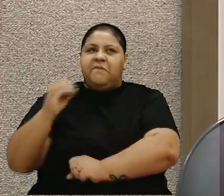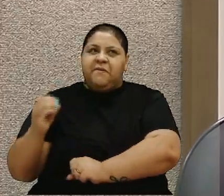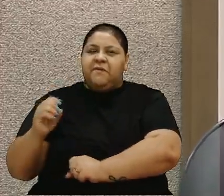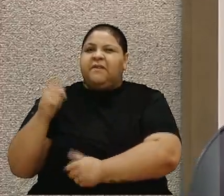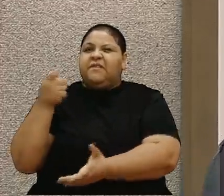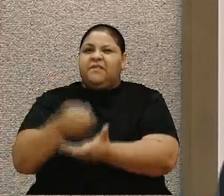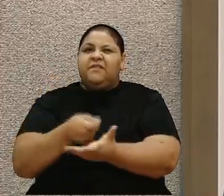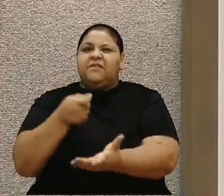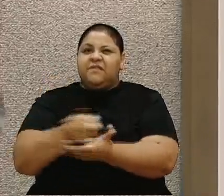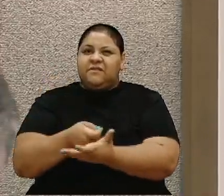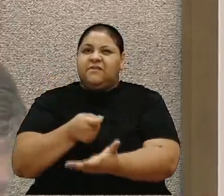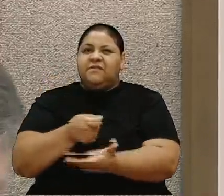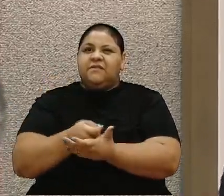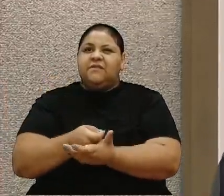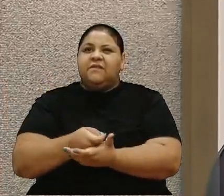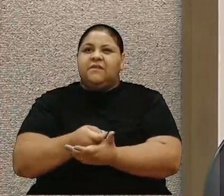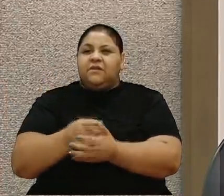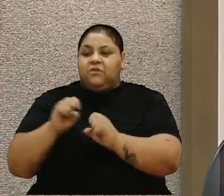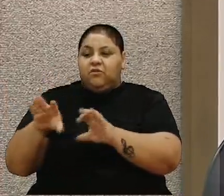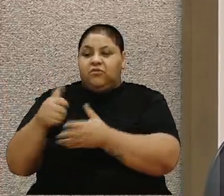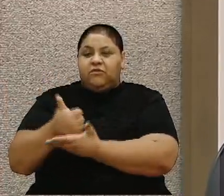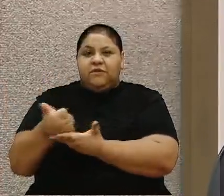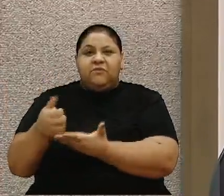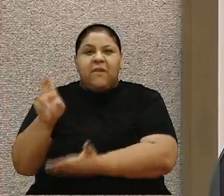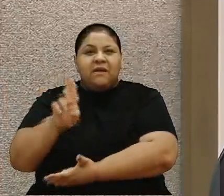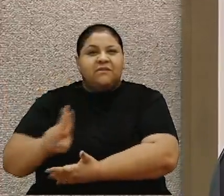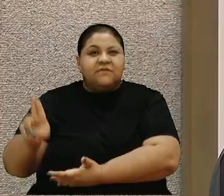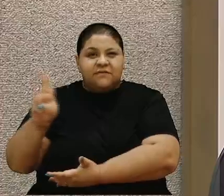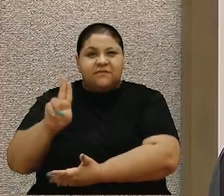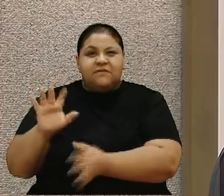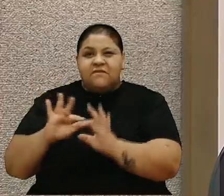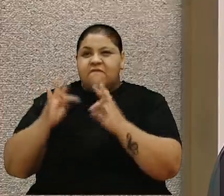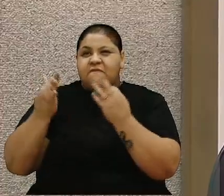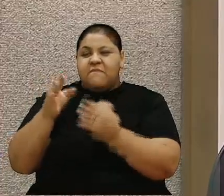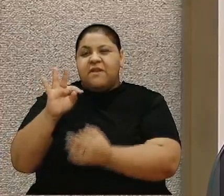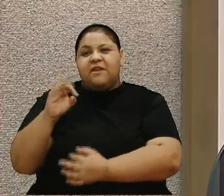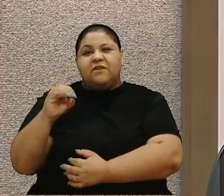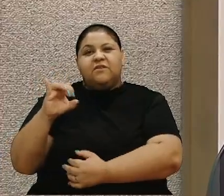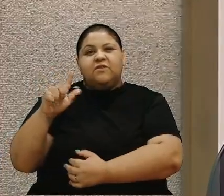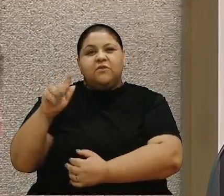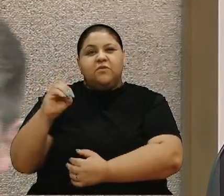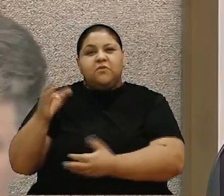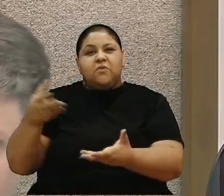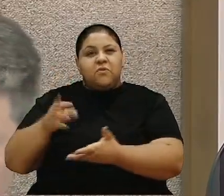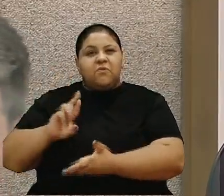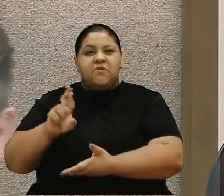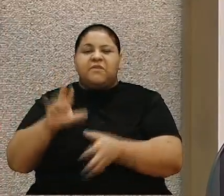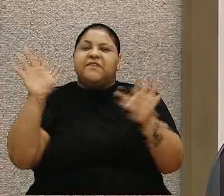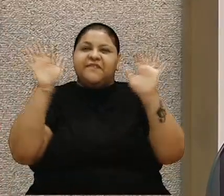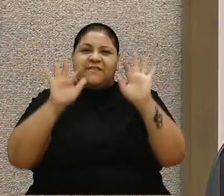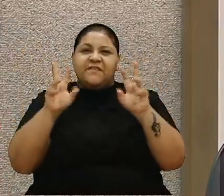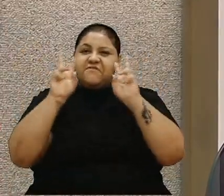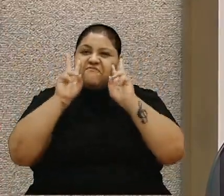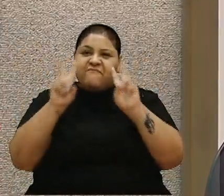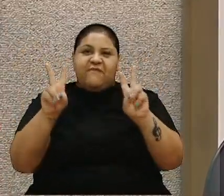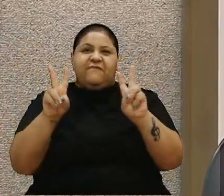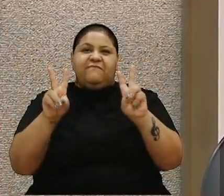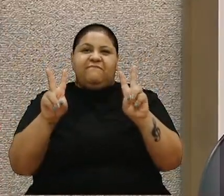lutas lá do ensino básico, na universidade, família Toigo, então, aqui representada, que alegria vê-los aqui.